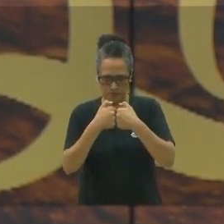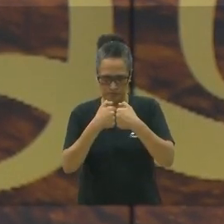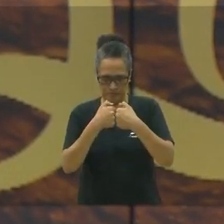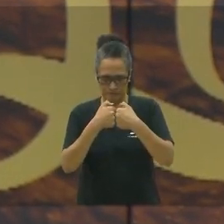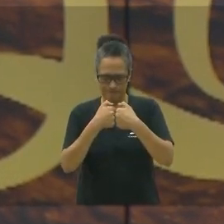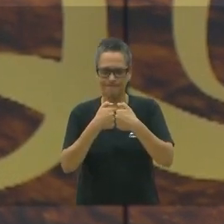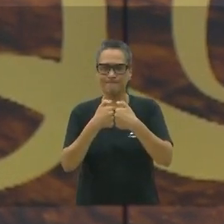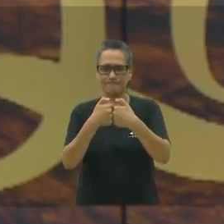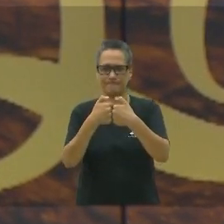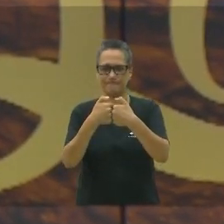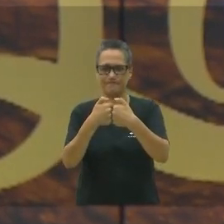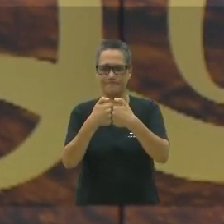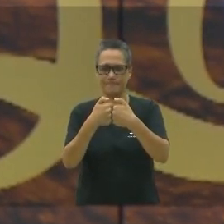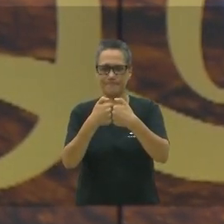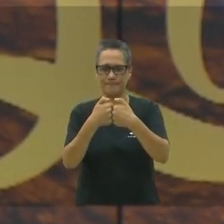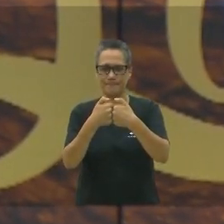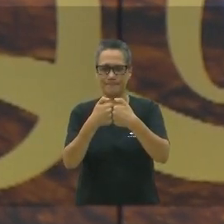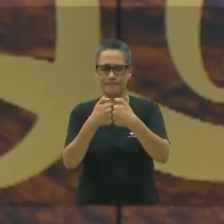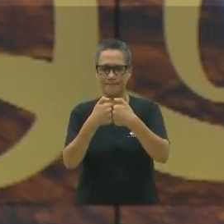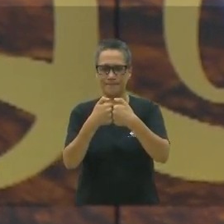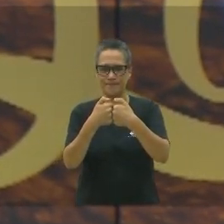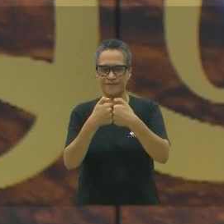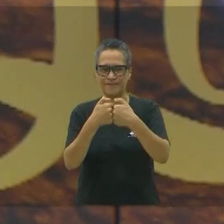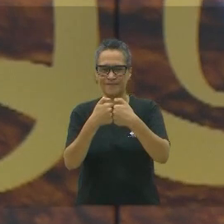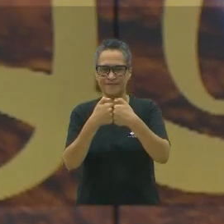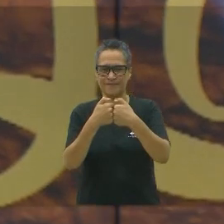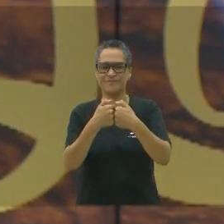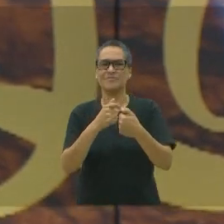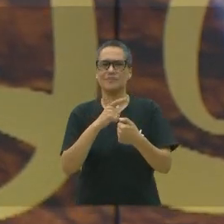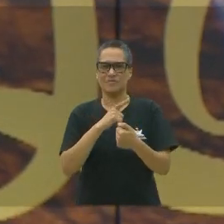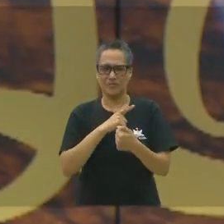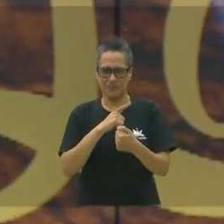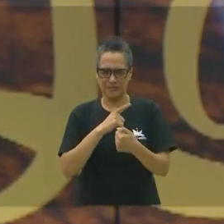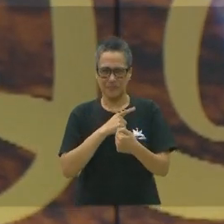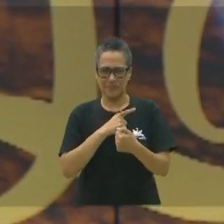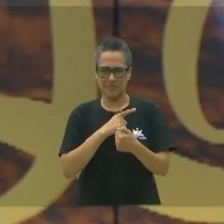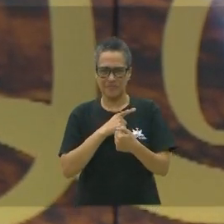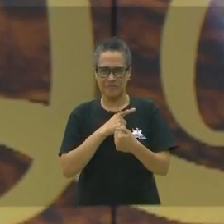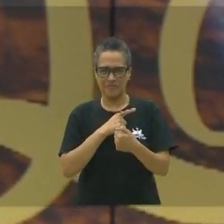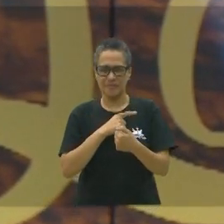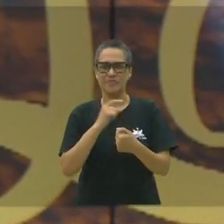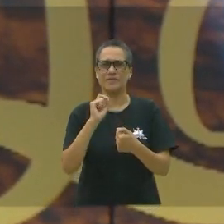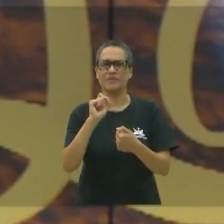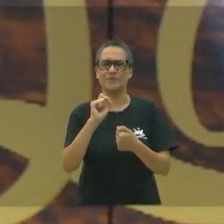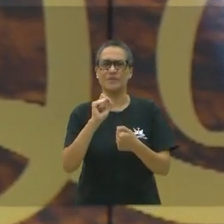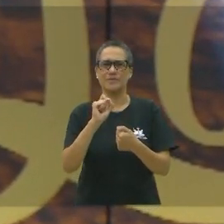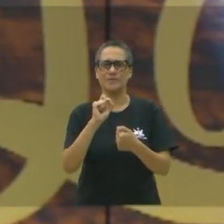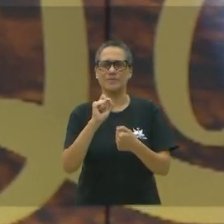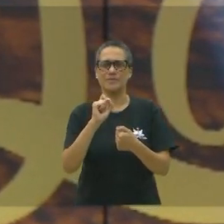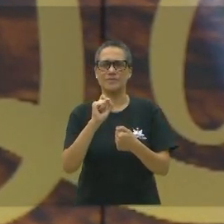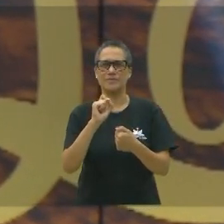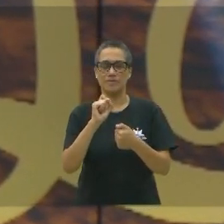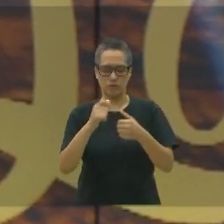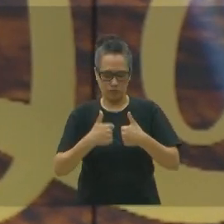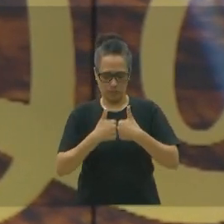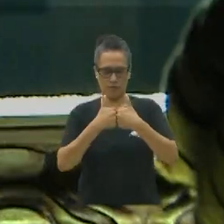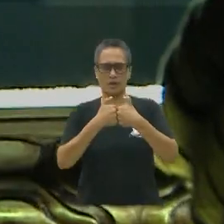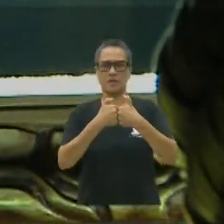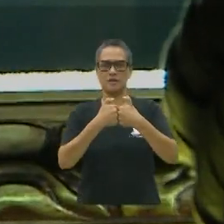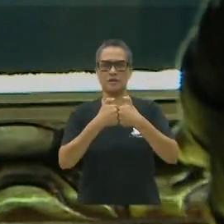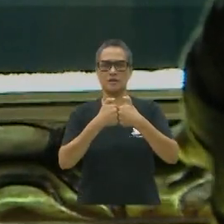A arca que simboliza o nosso pedido, que sobe até Deus, que está na presença de